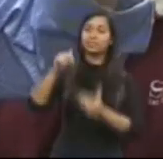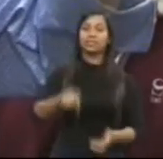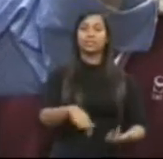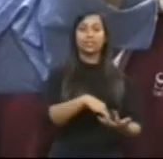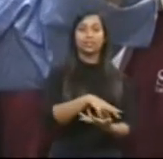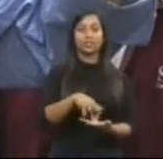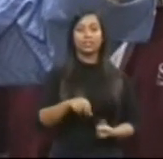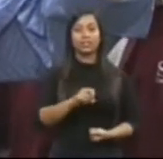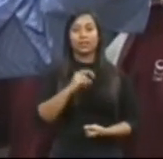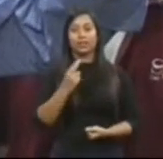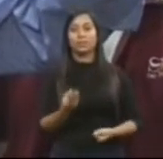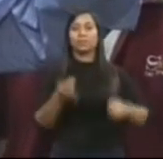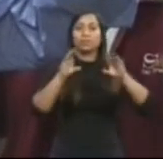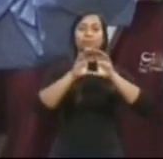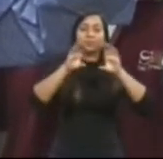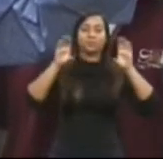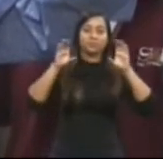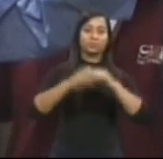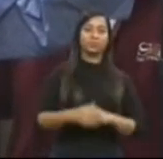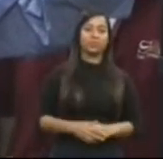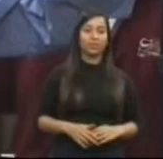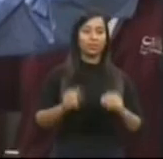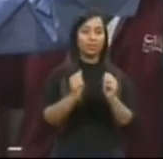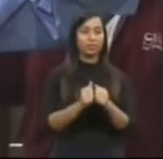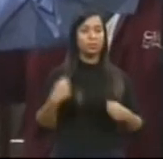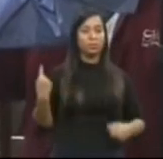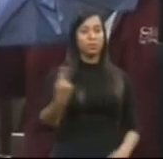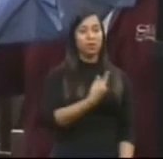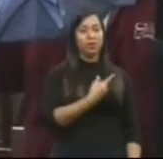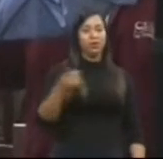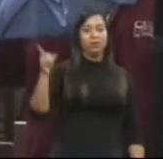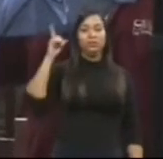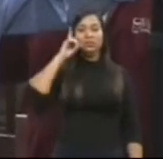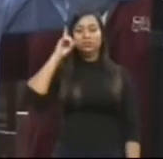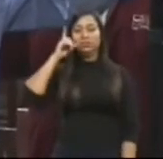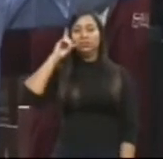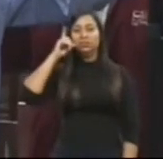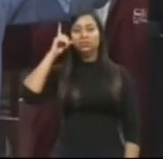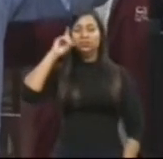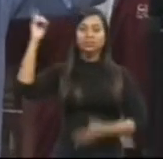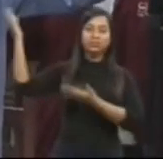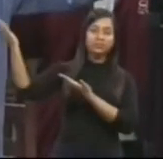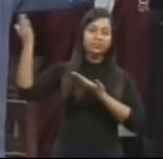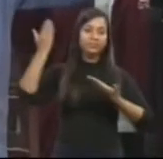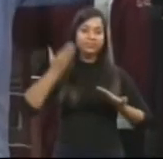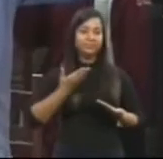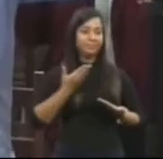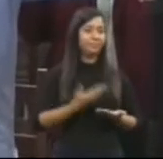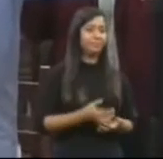vossa vontade, assim na terra como no céu. O pão nosso de cada